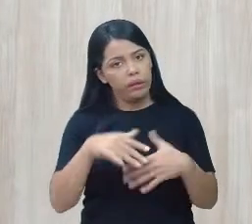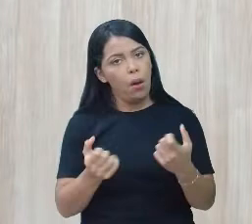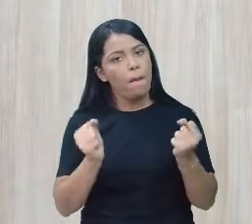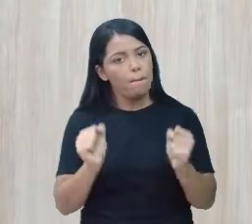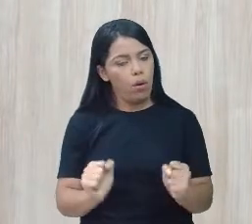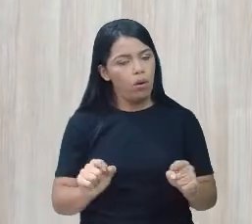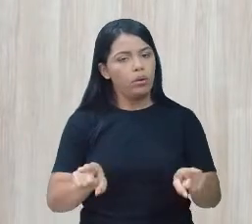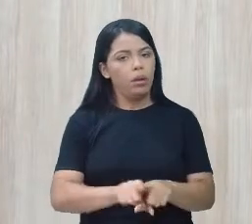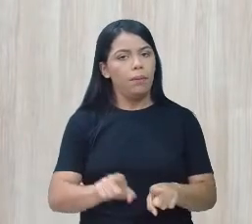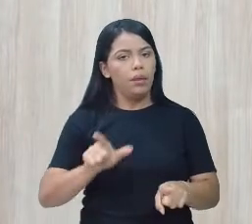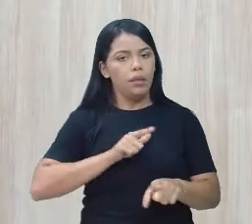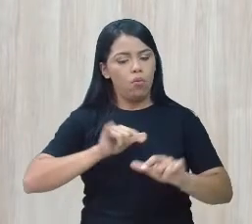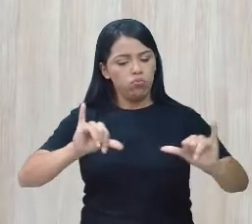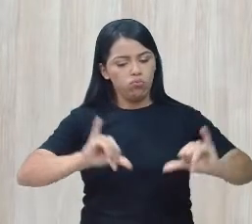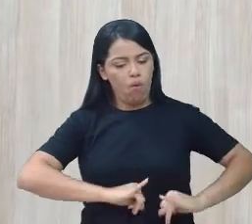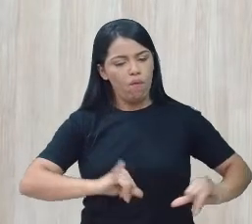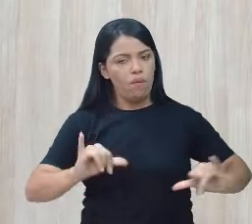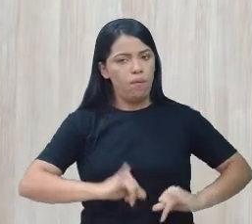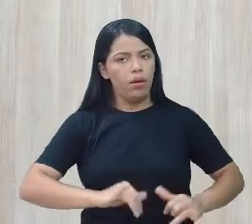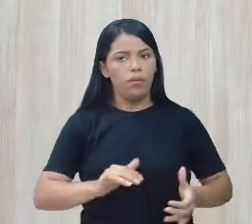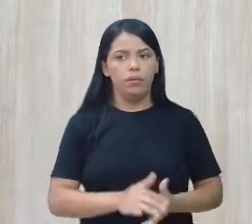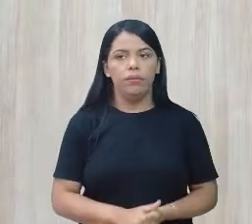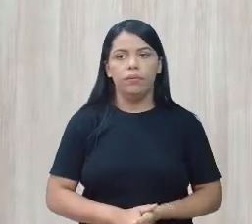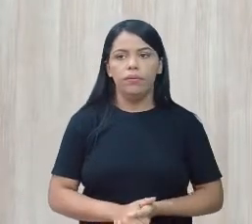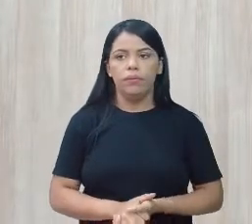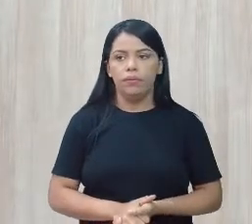pode causar um sofrimento aí.